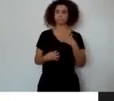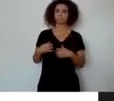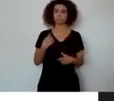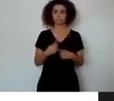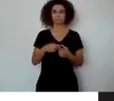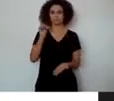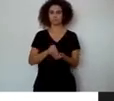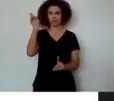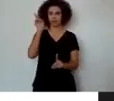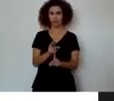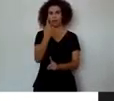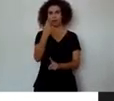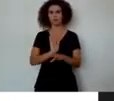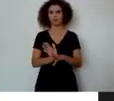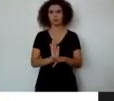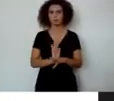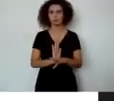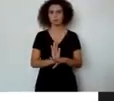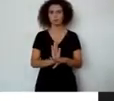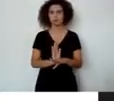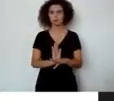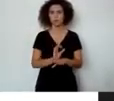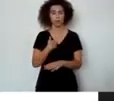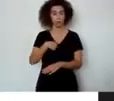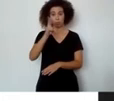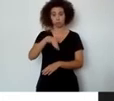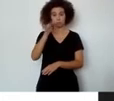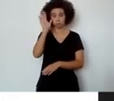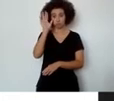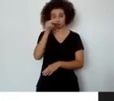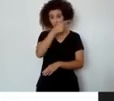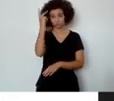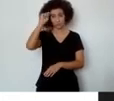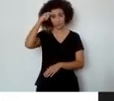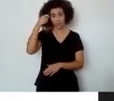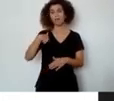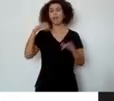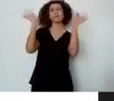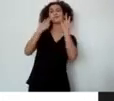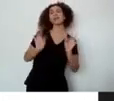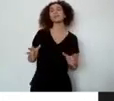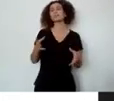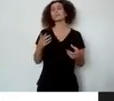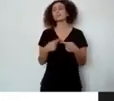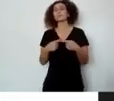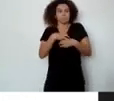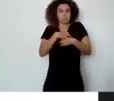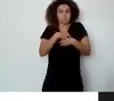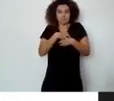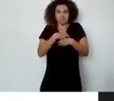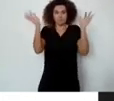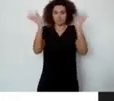representação cinematográfica que eu já tenha assistido, que as pessoas negras estão felizes por simplesmente estar felizes.